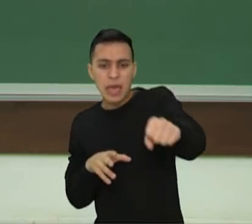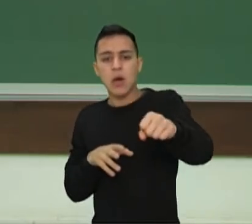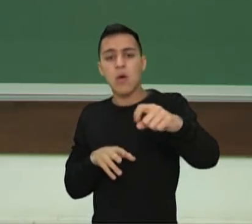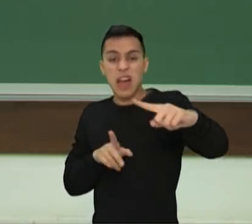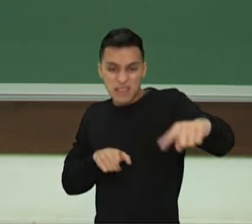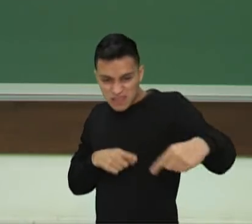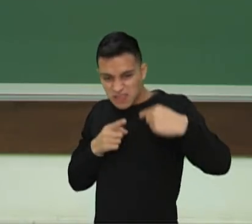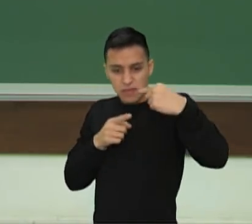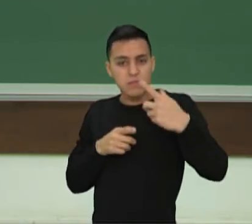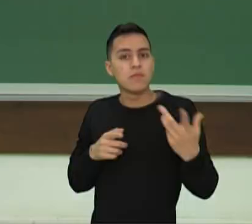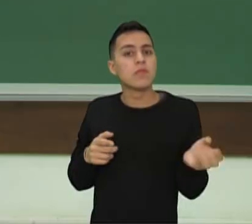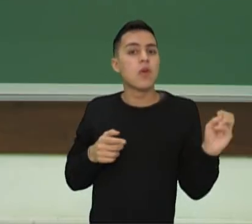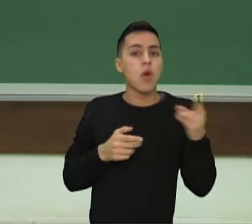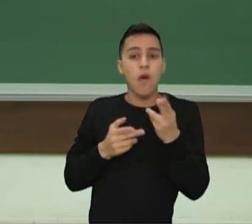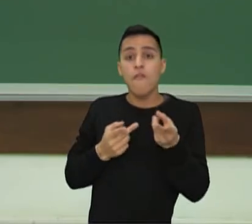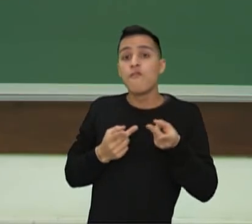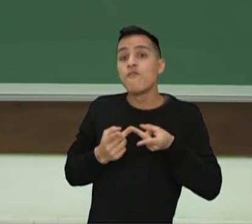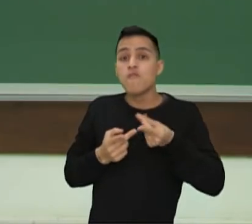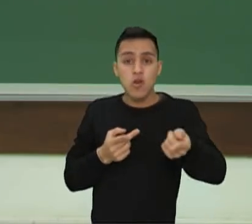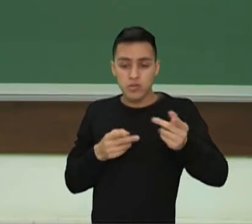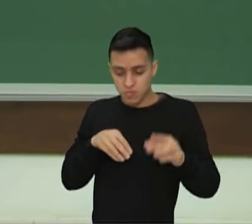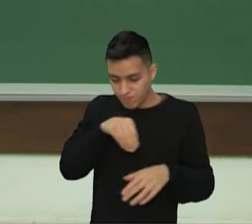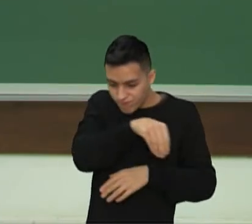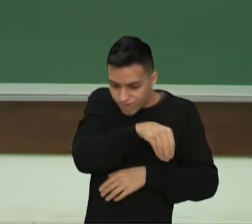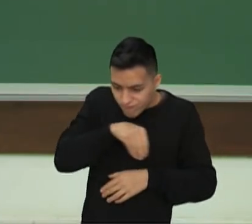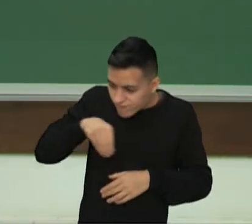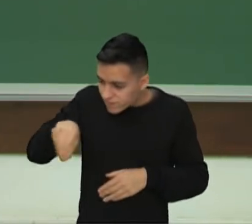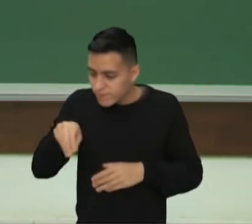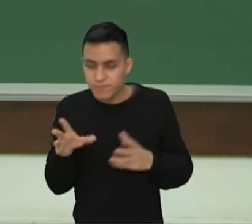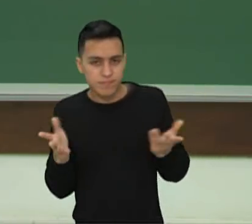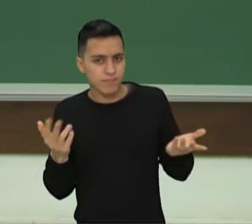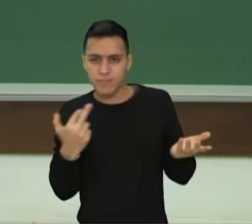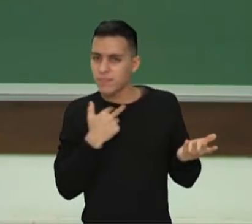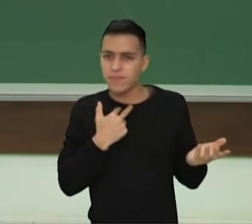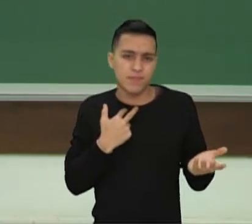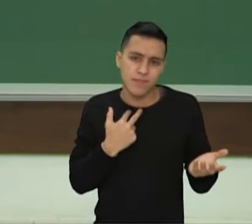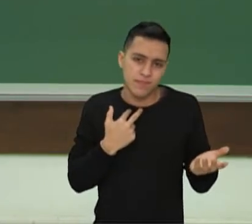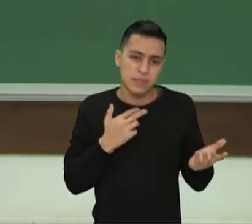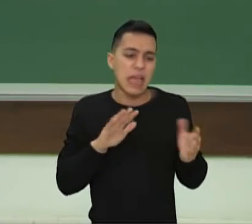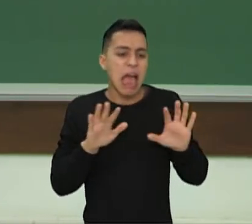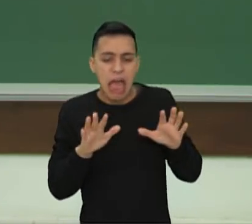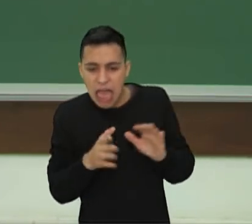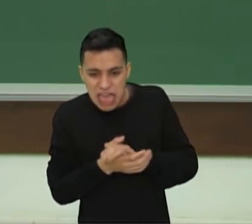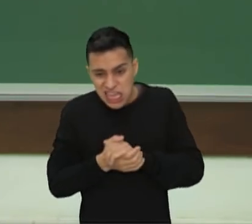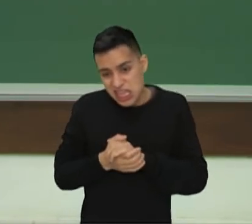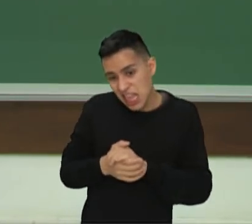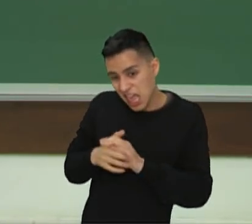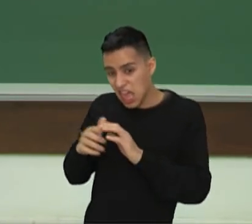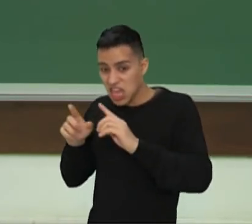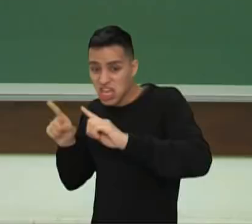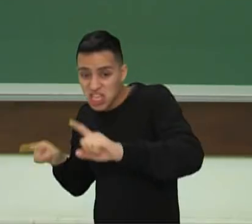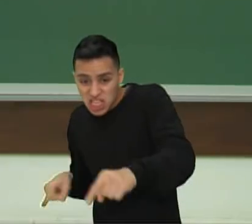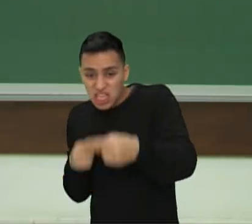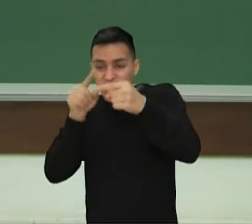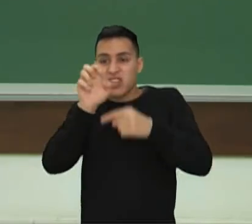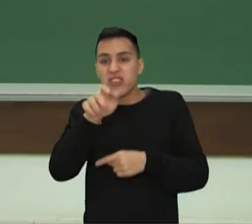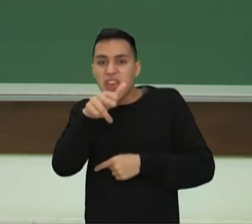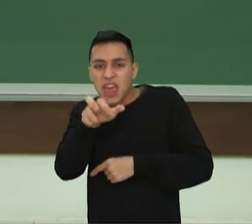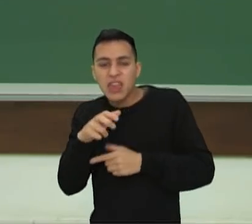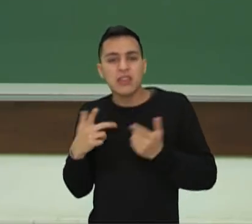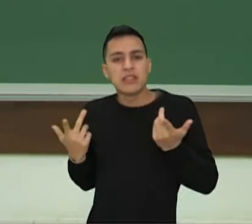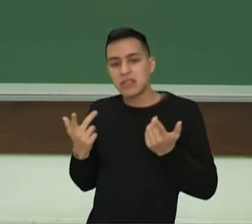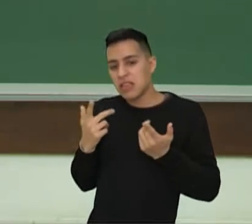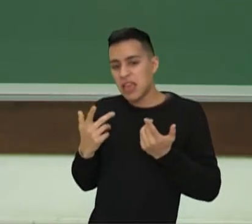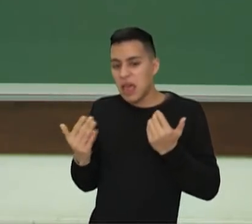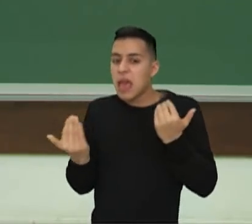está ameaçando ou fugir com o rei do meu xeque. Então eu não posso, eu vou dar um cheque nele também que eu